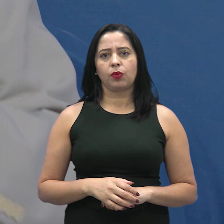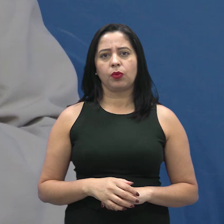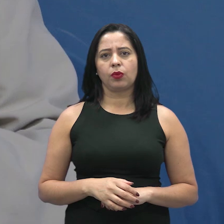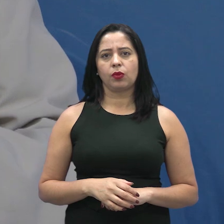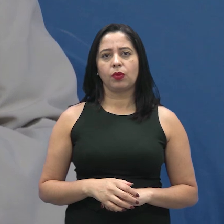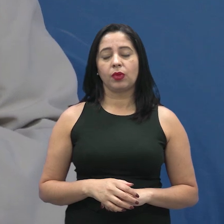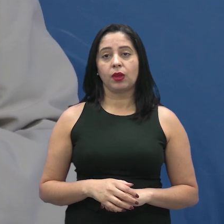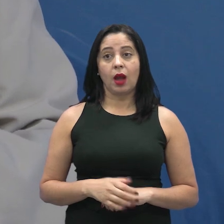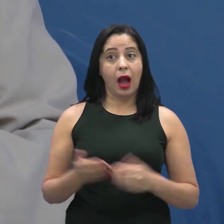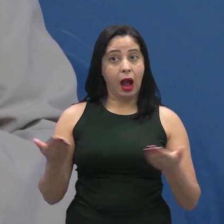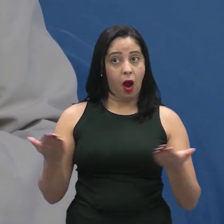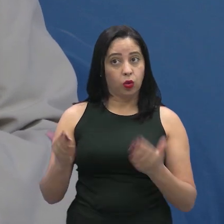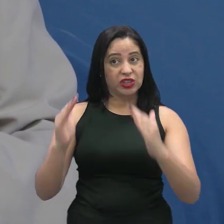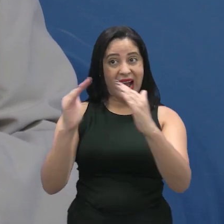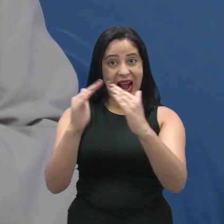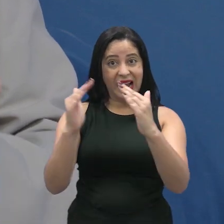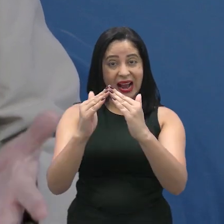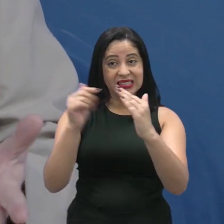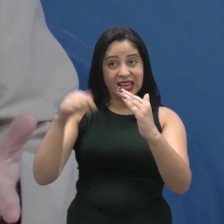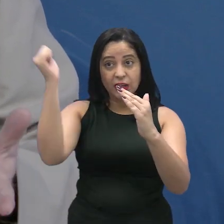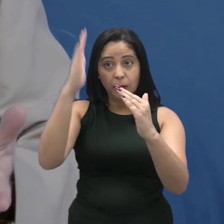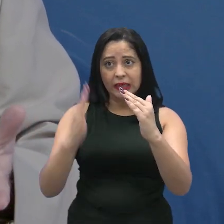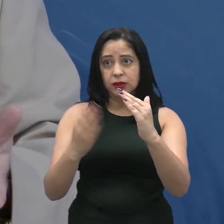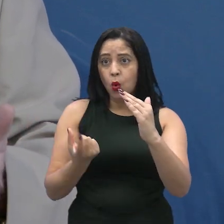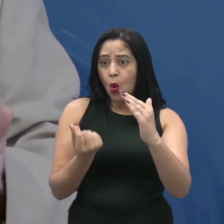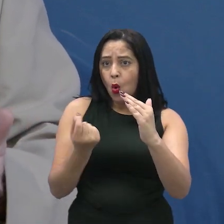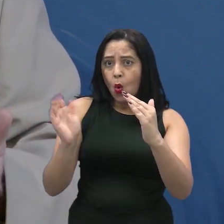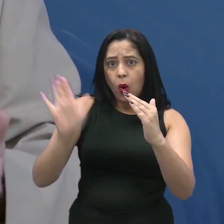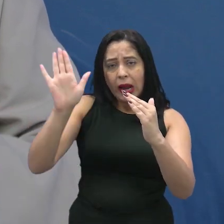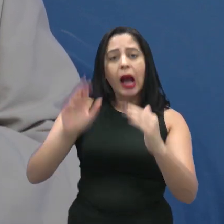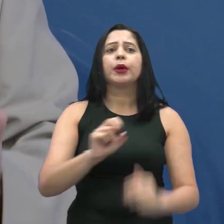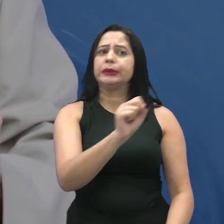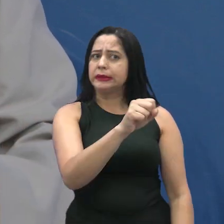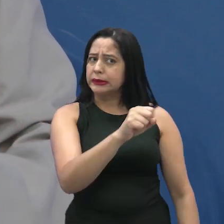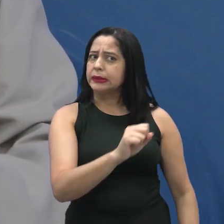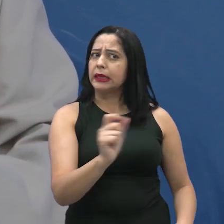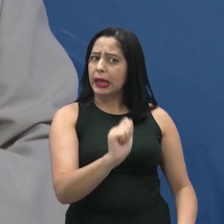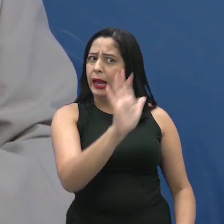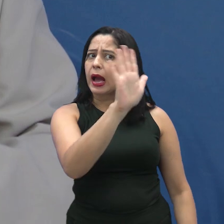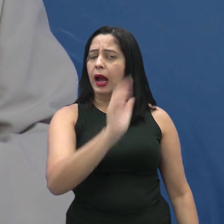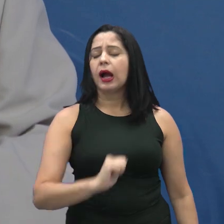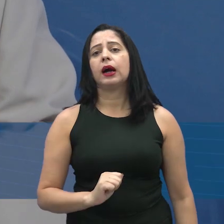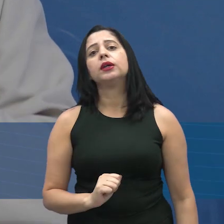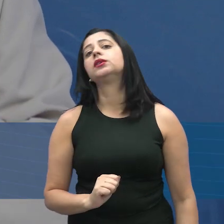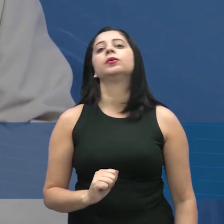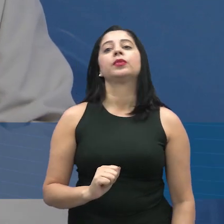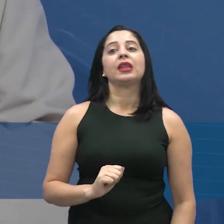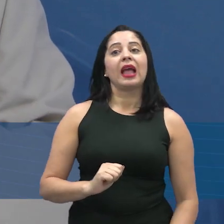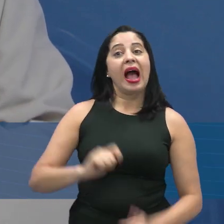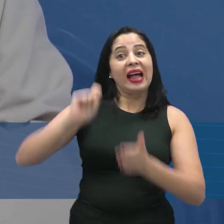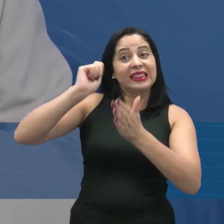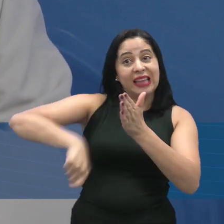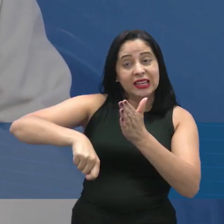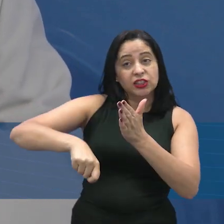o preço hoje dos imóveis no Brasil são elevados. Valorizou bastante, né? Valorizou muito. A especulação imobiliária a também. taxa de